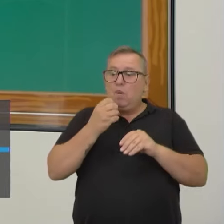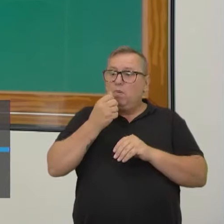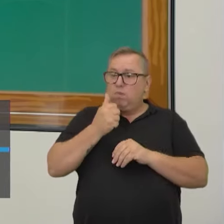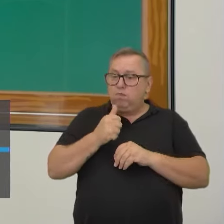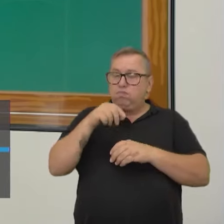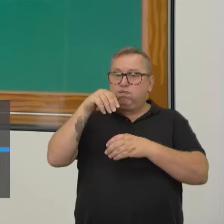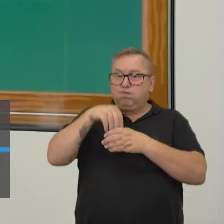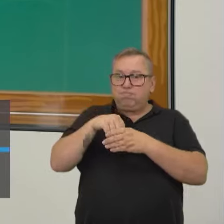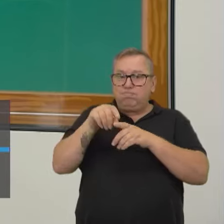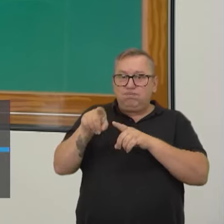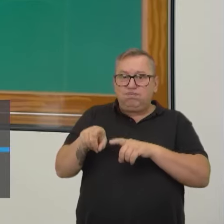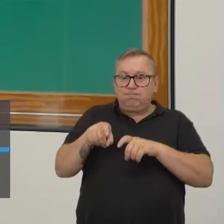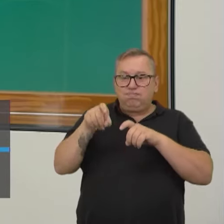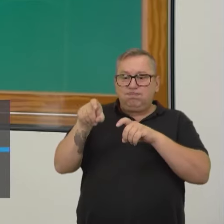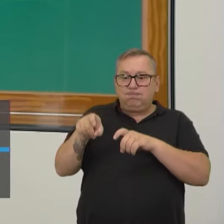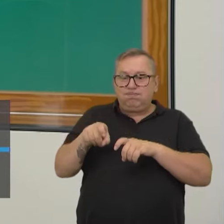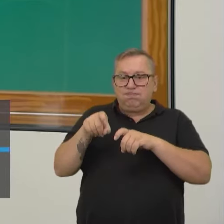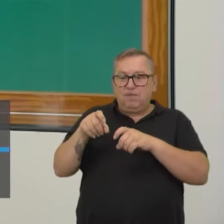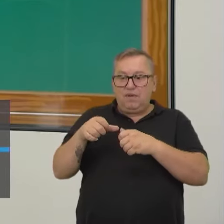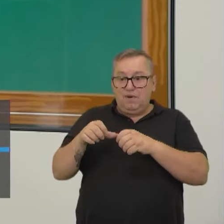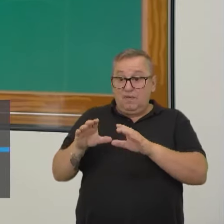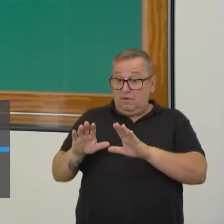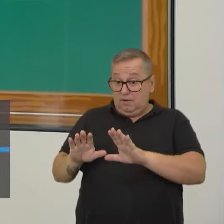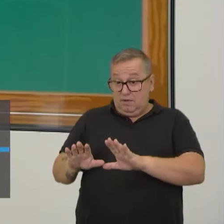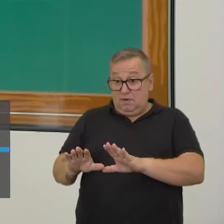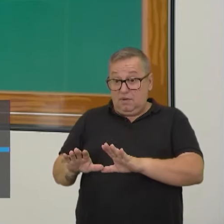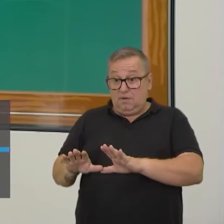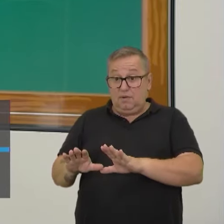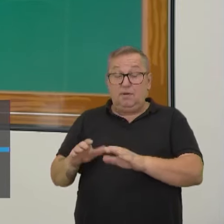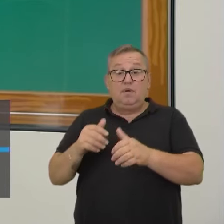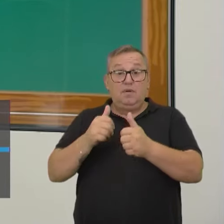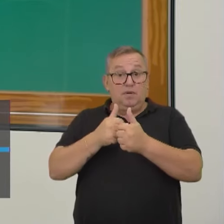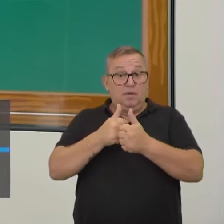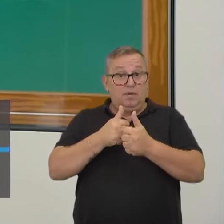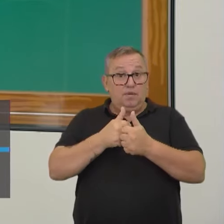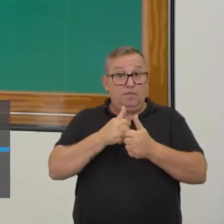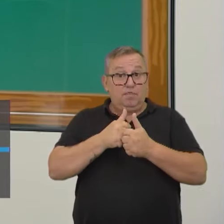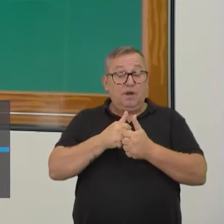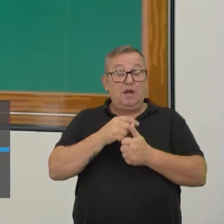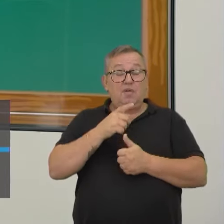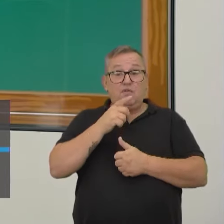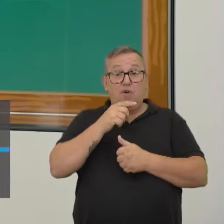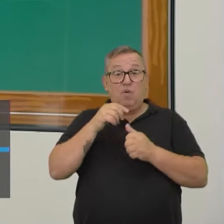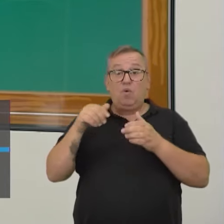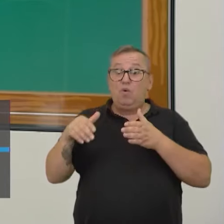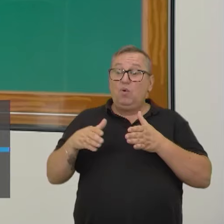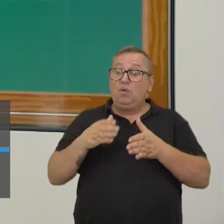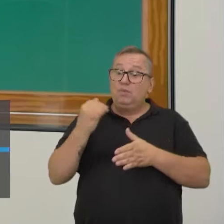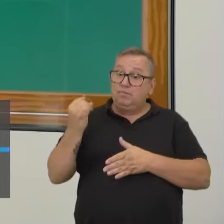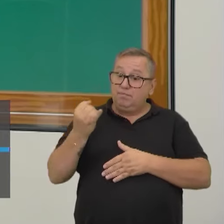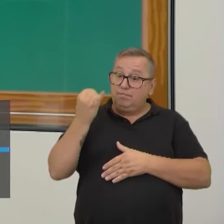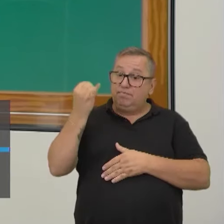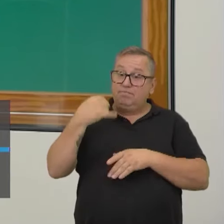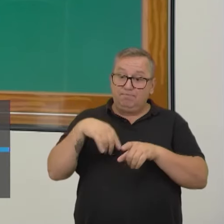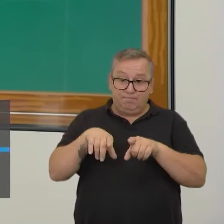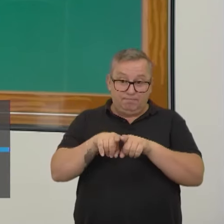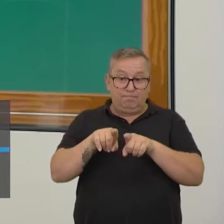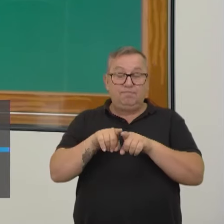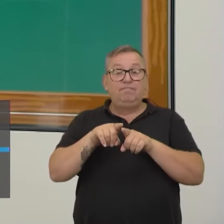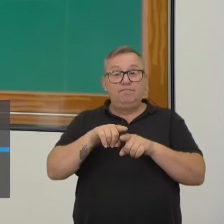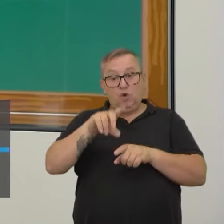para a agricultura. Então, eles vão se fixando geralmente ali próximo de alguns rios bem importantes. A gente estudou Mesopotâmia,